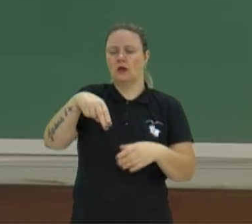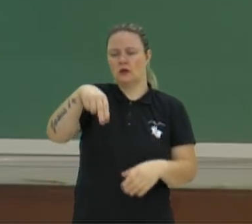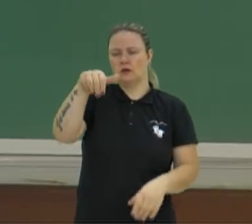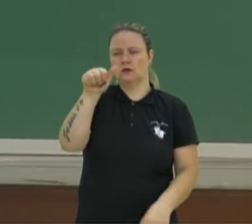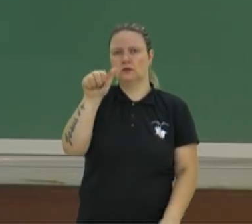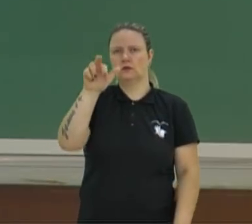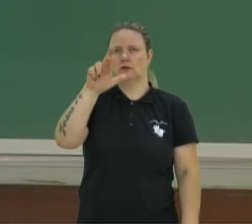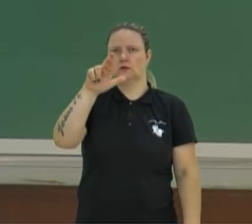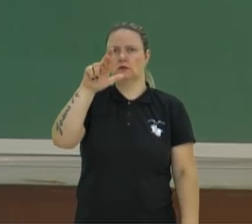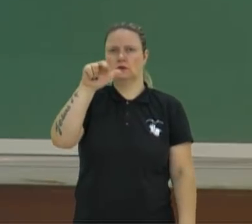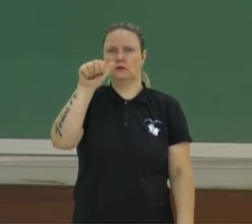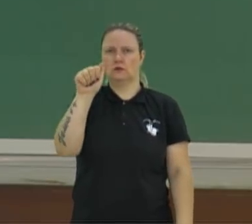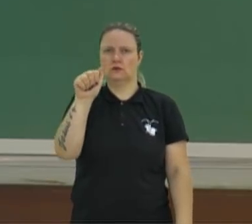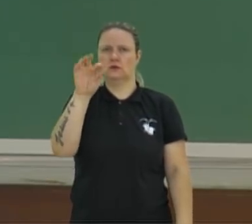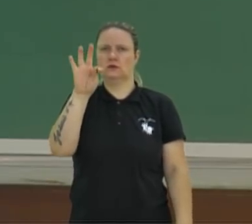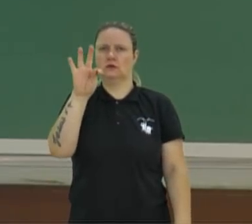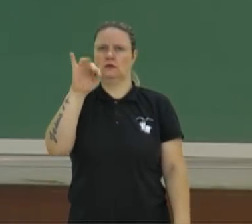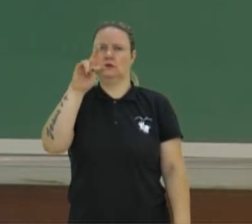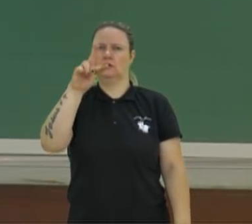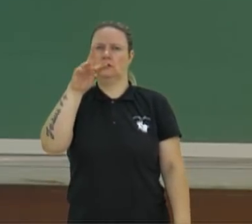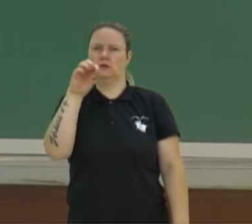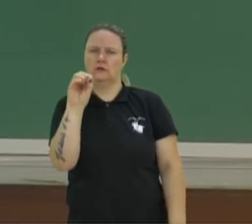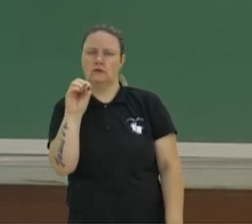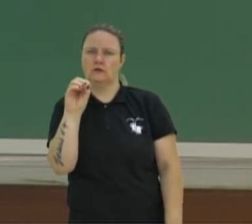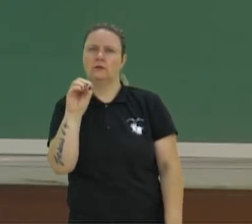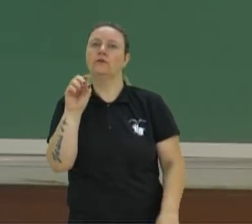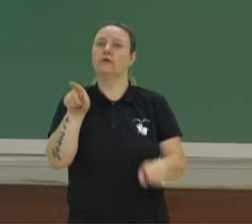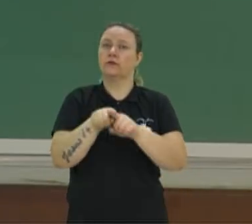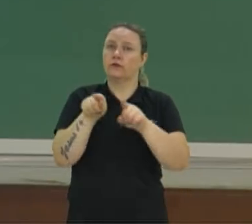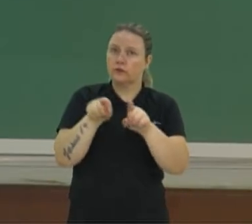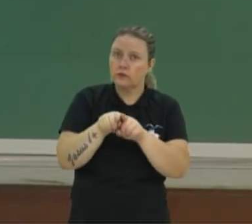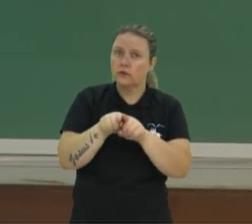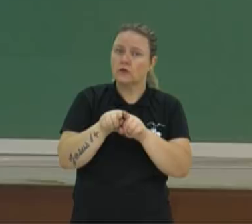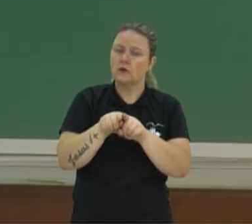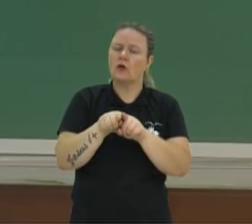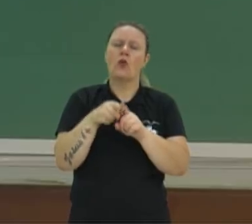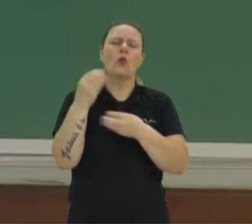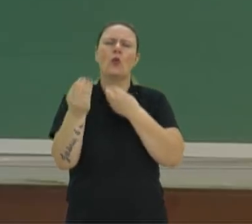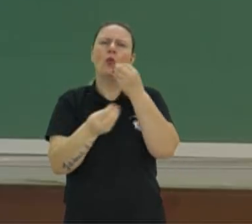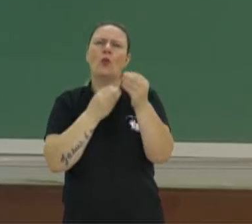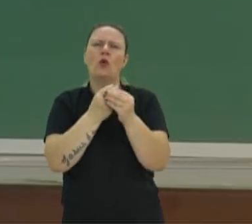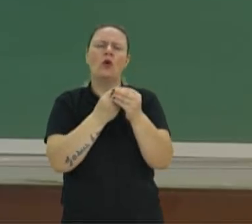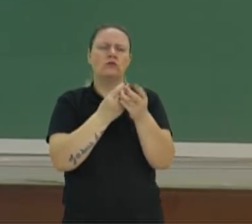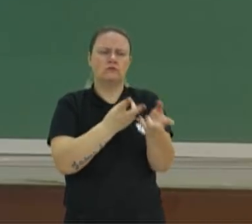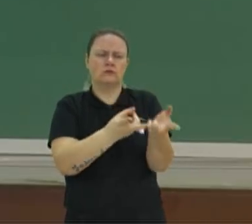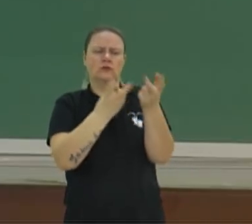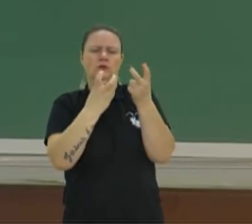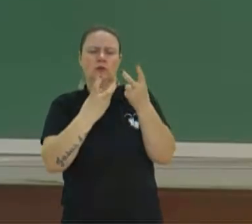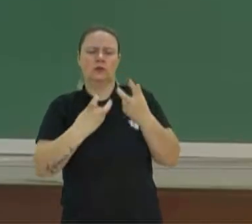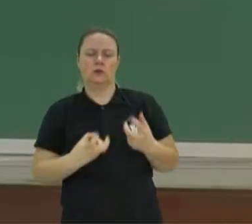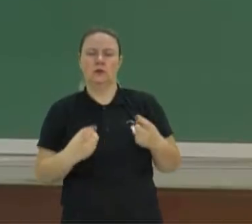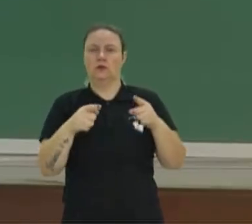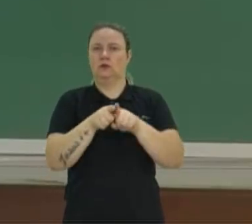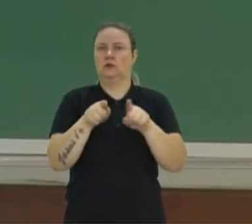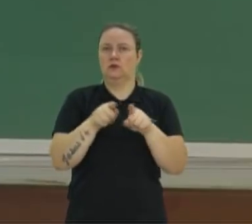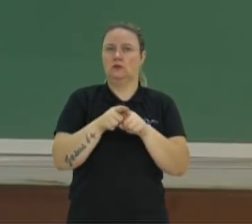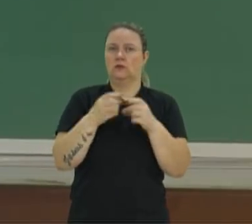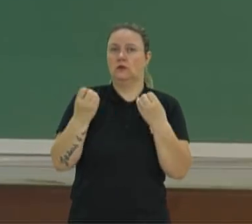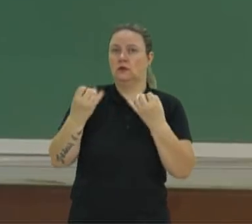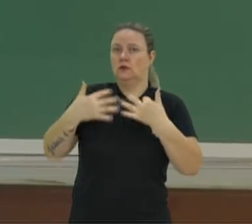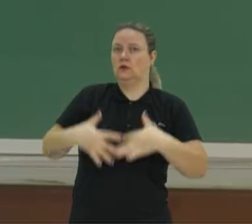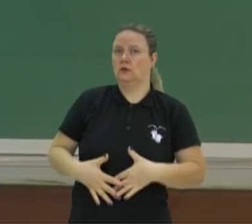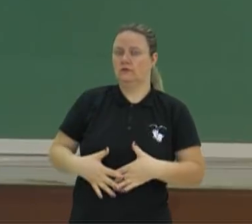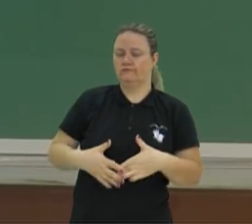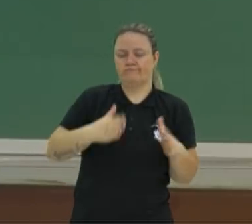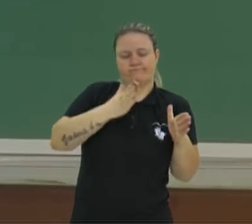referem ali ao que trabalhamos com as orientações de como identificar, né? Eram sequências que descreviam o